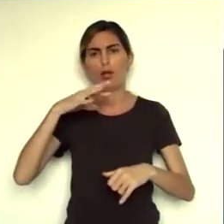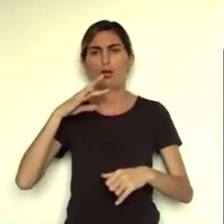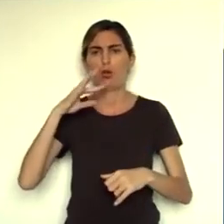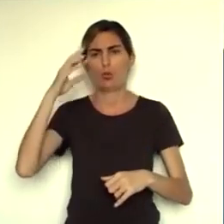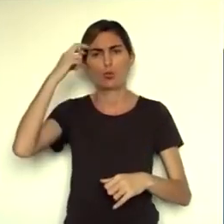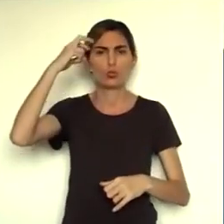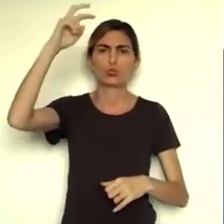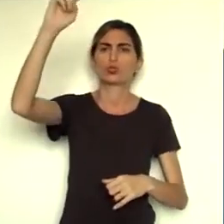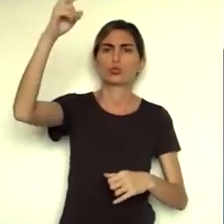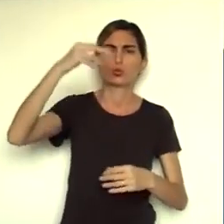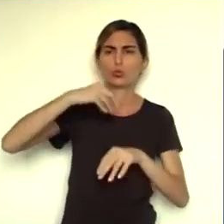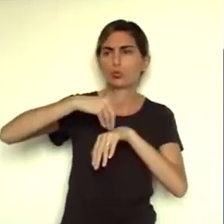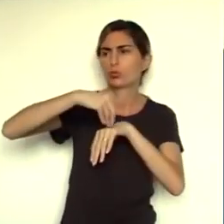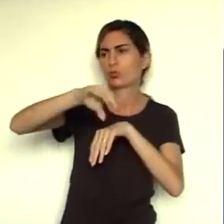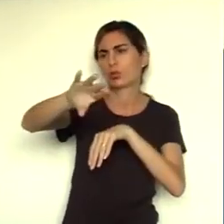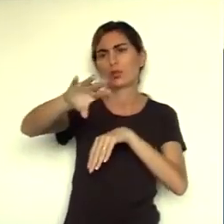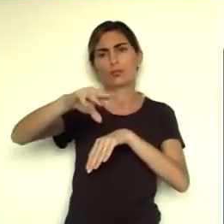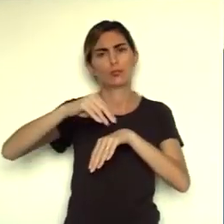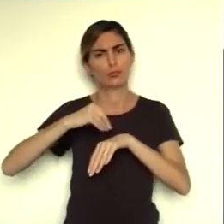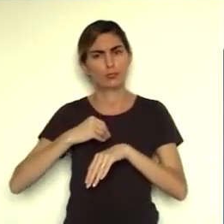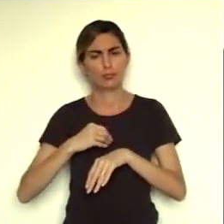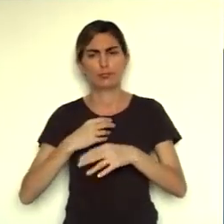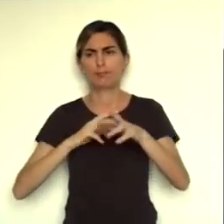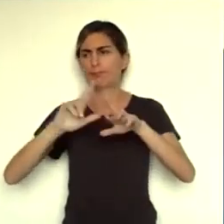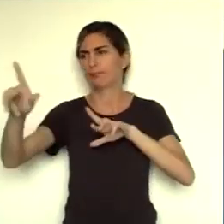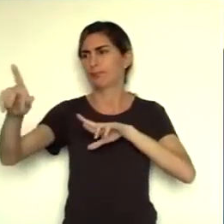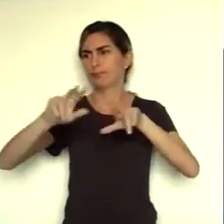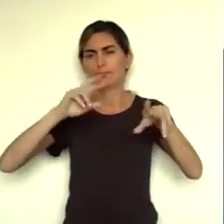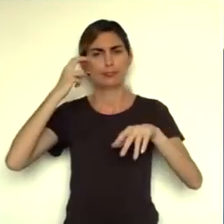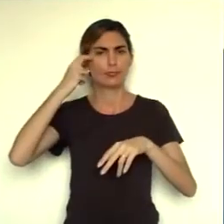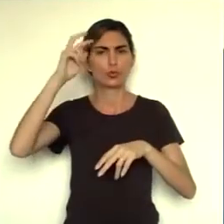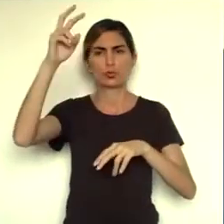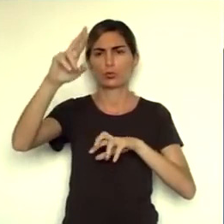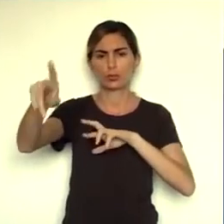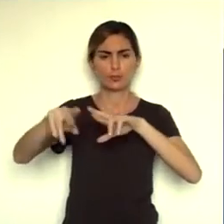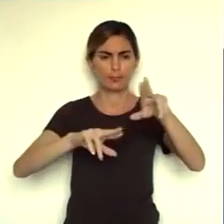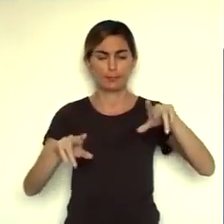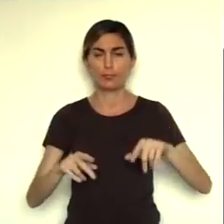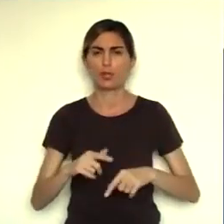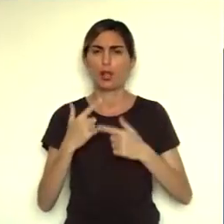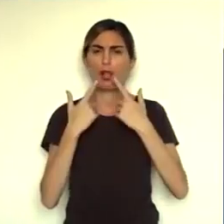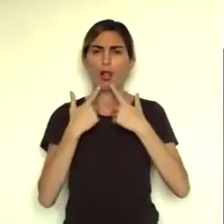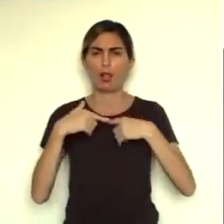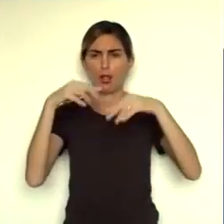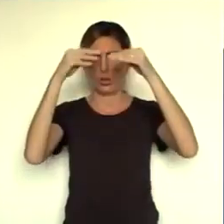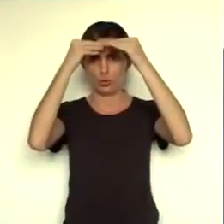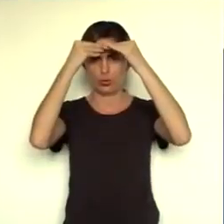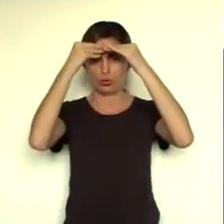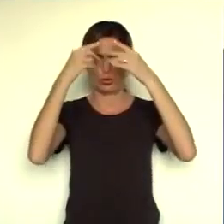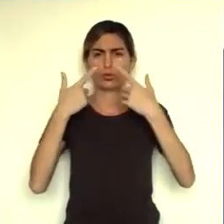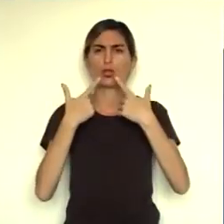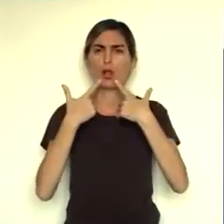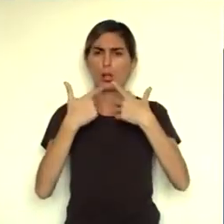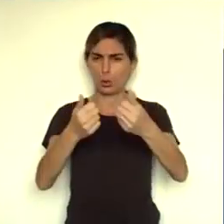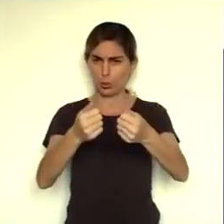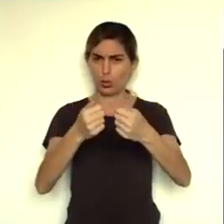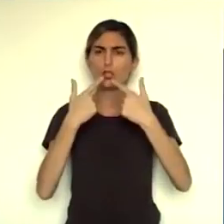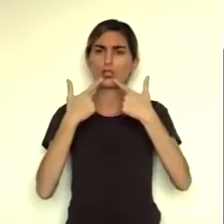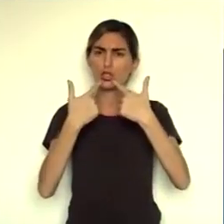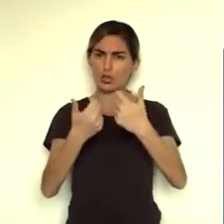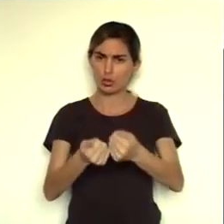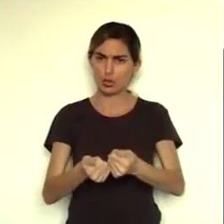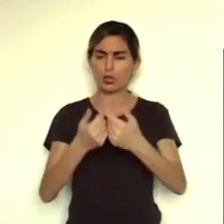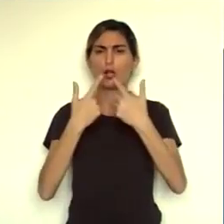saberes, trocando a cultura, as formas culturais diferenciadas, de que forma essa linguística ela está presente,